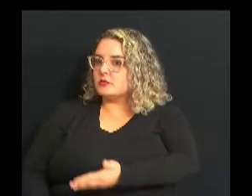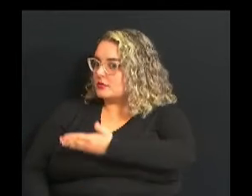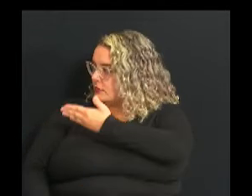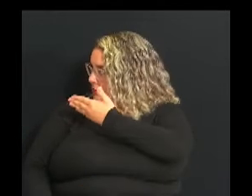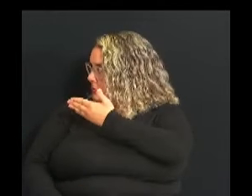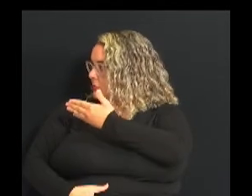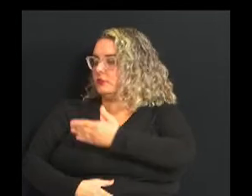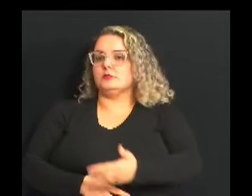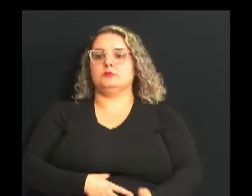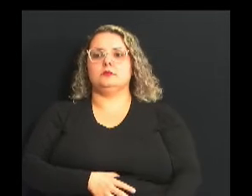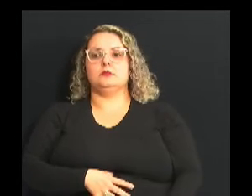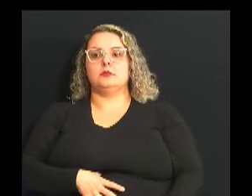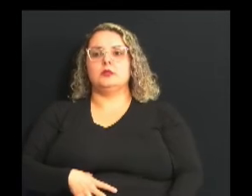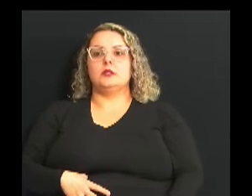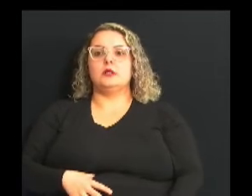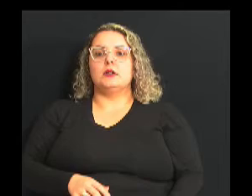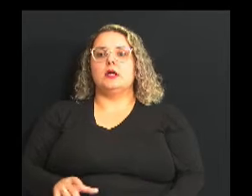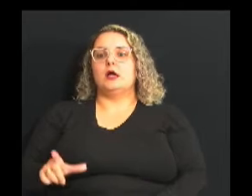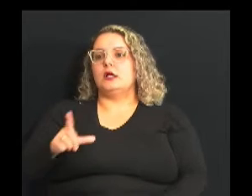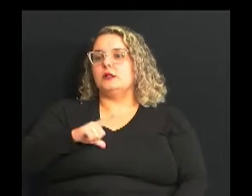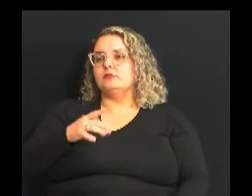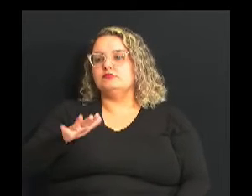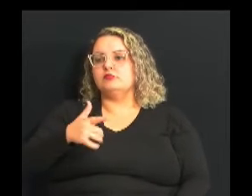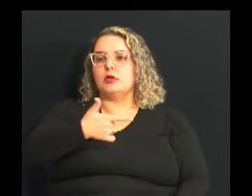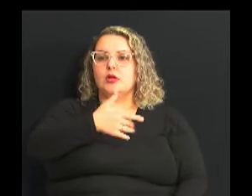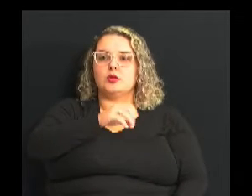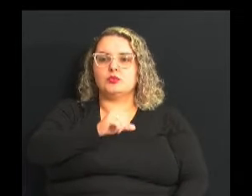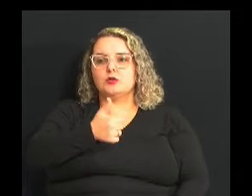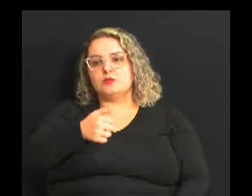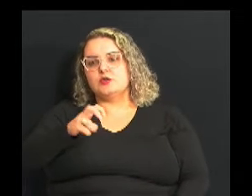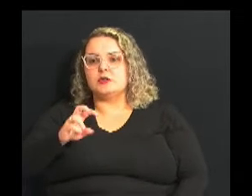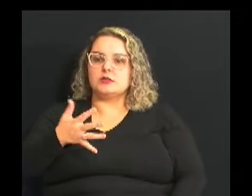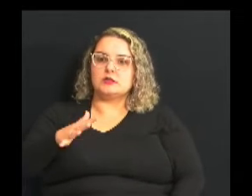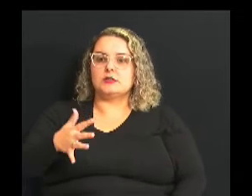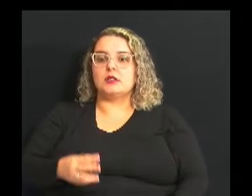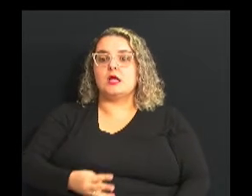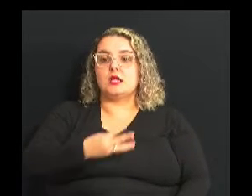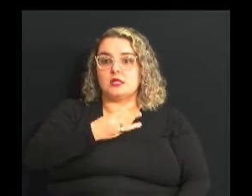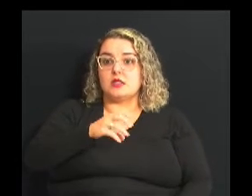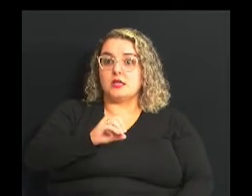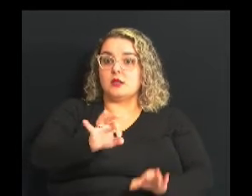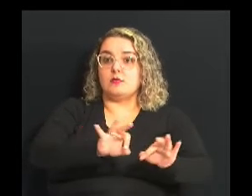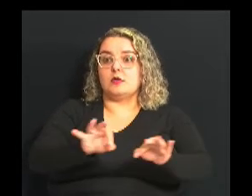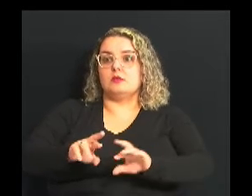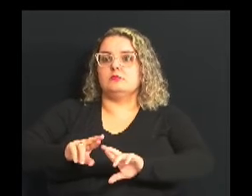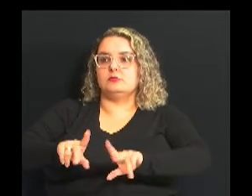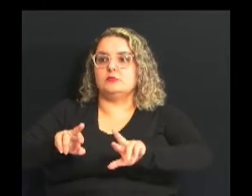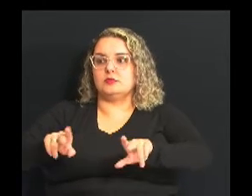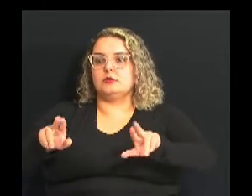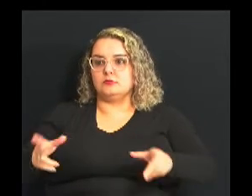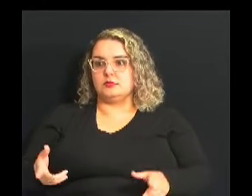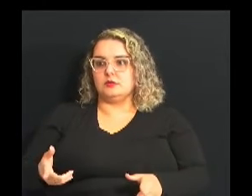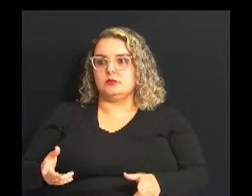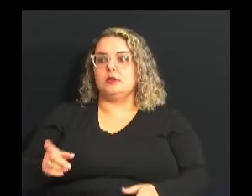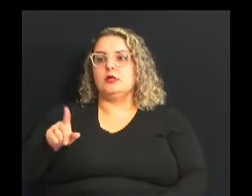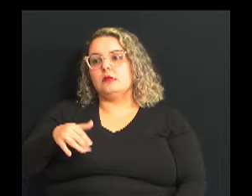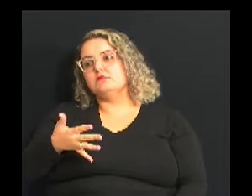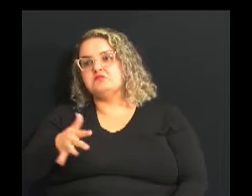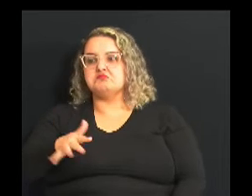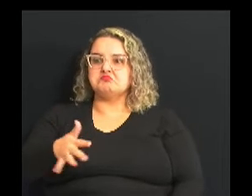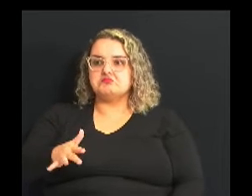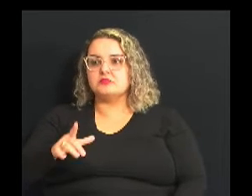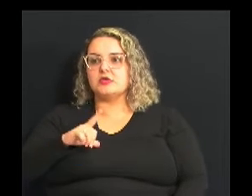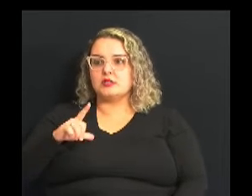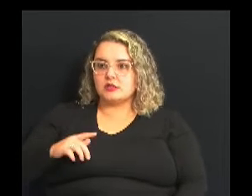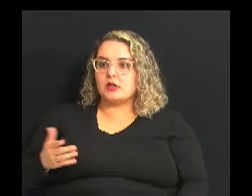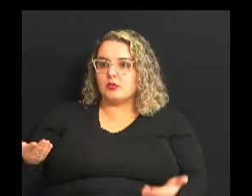nós chegamos a ter ali já em meados de 2015, 2016, 30 programas diferentes, tá? Que é uma média que a gente mantém hoje, em